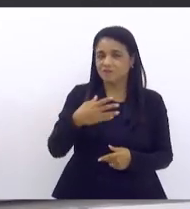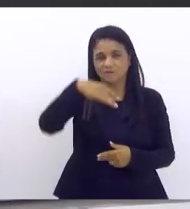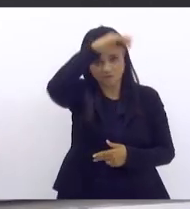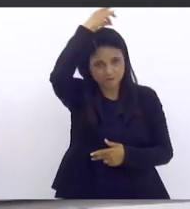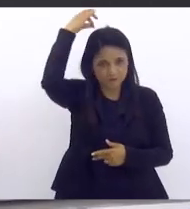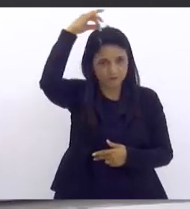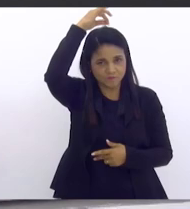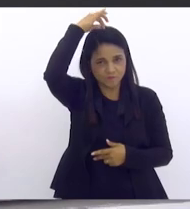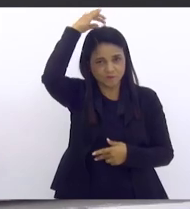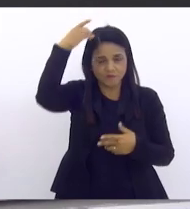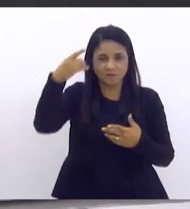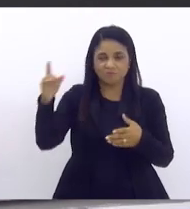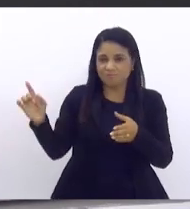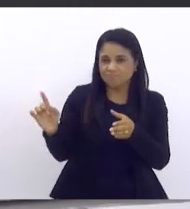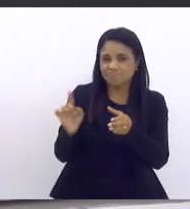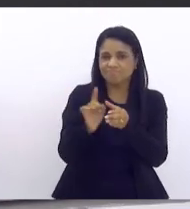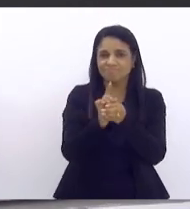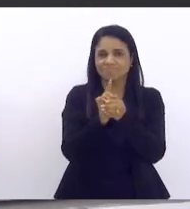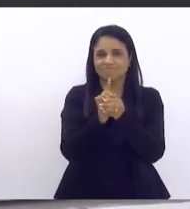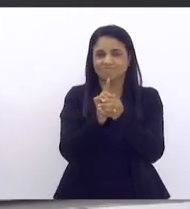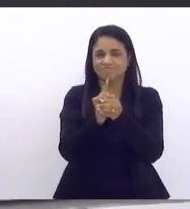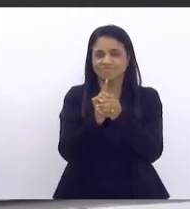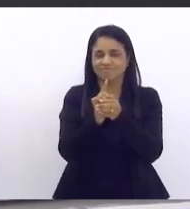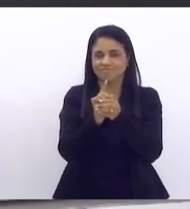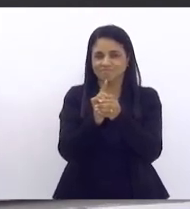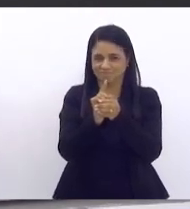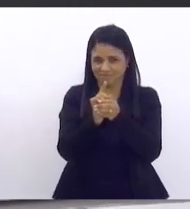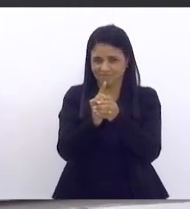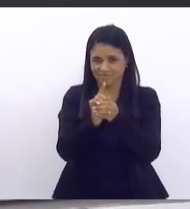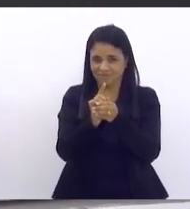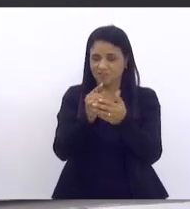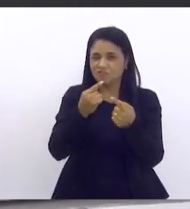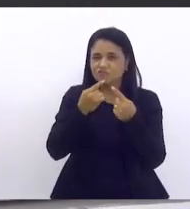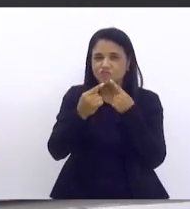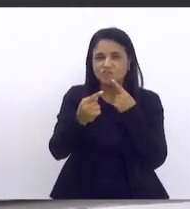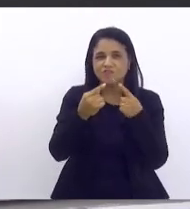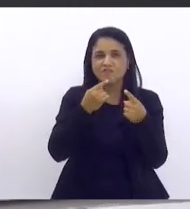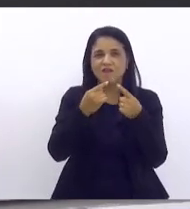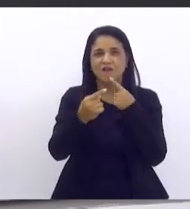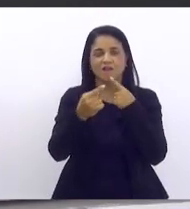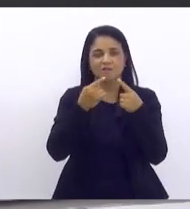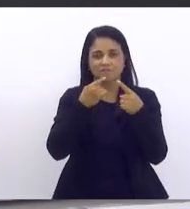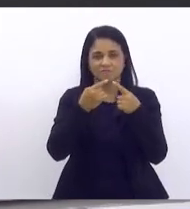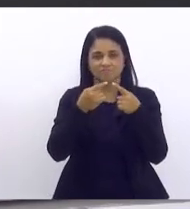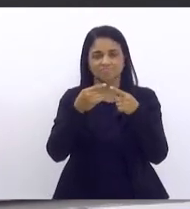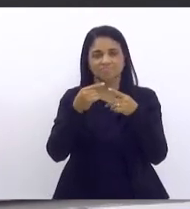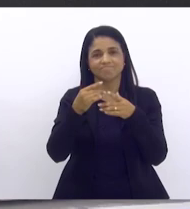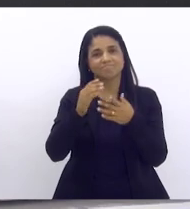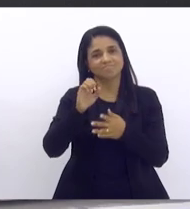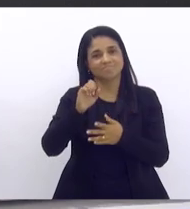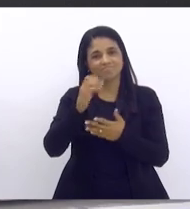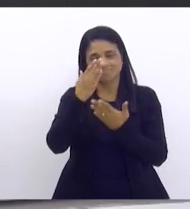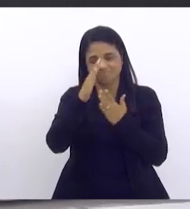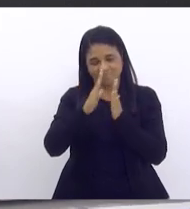de inclusão, de enculturação, de diálogo. Assim seja.